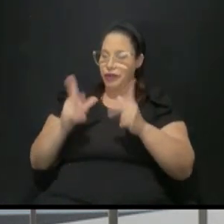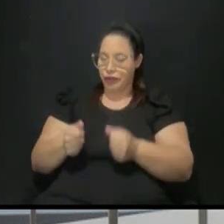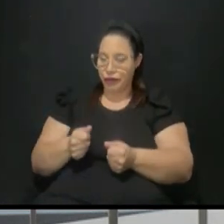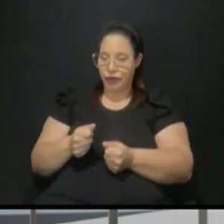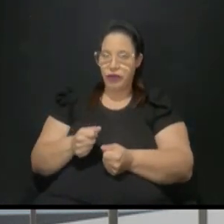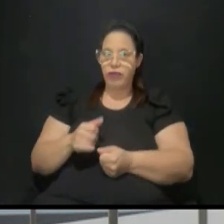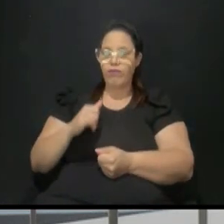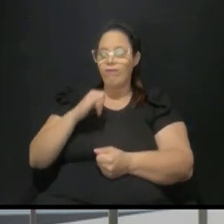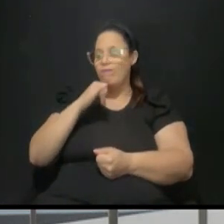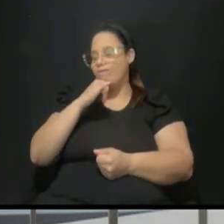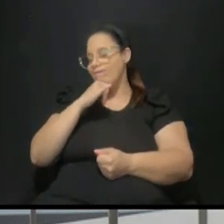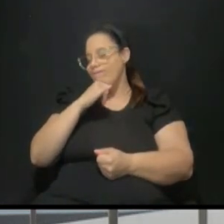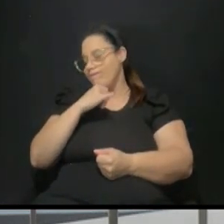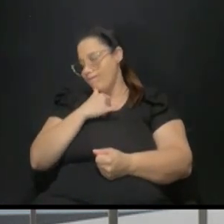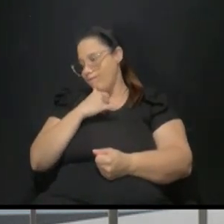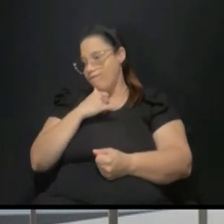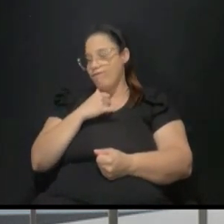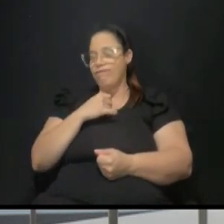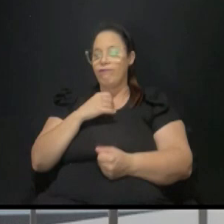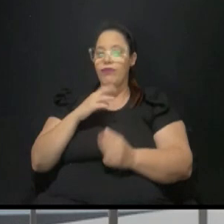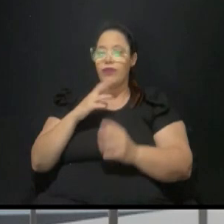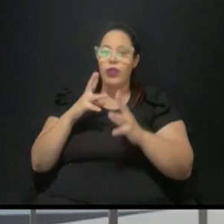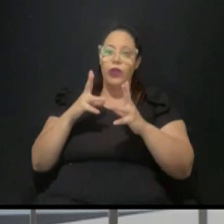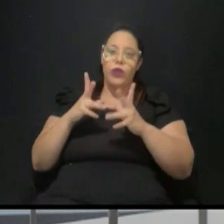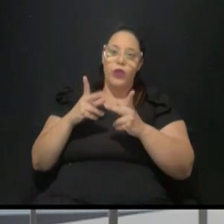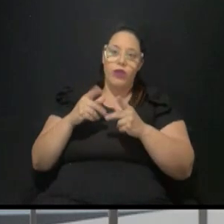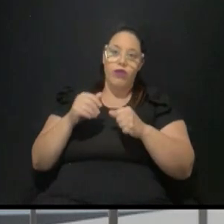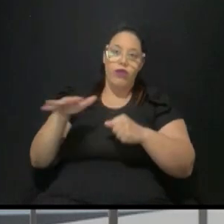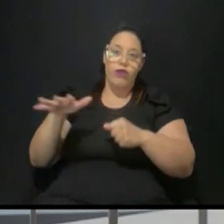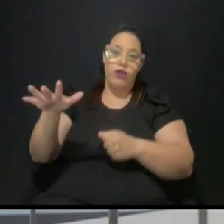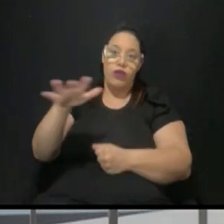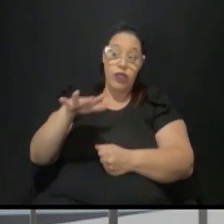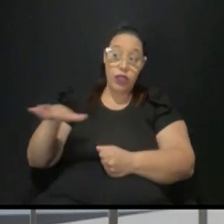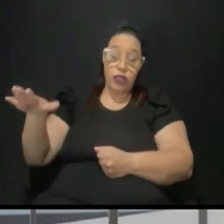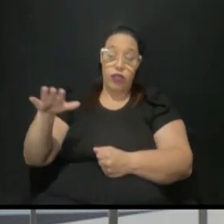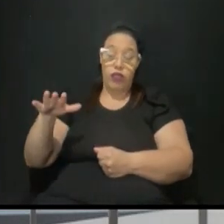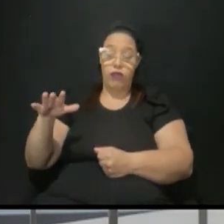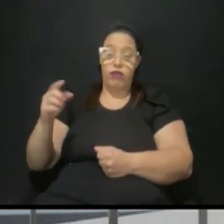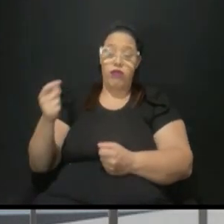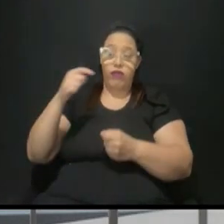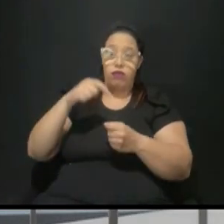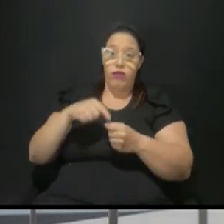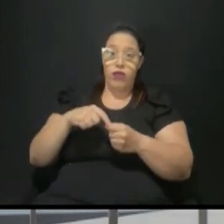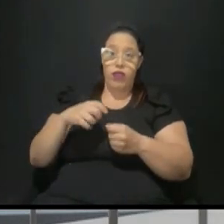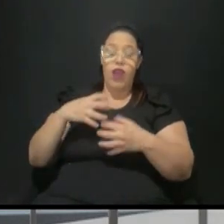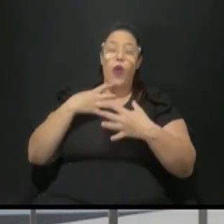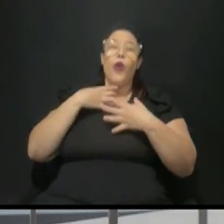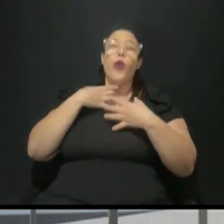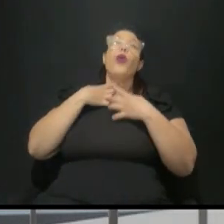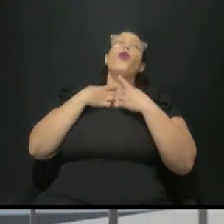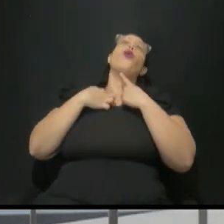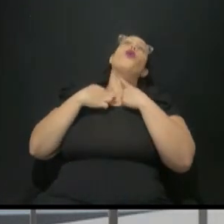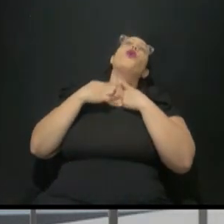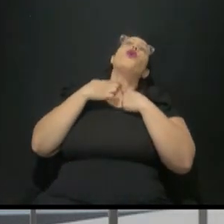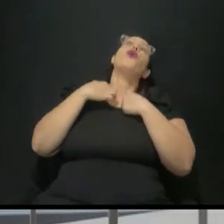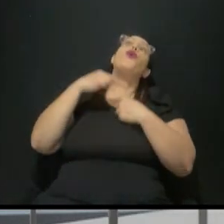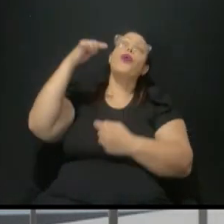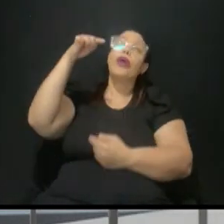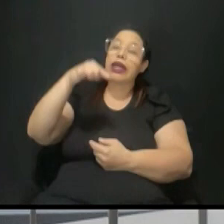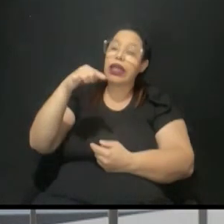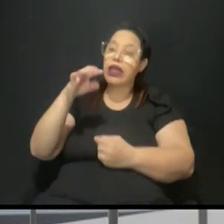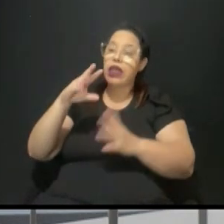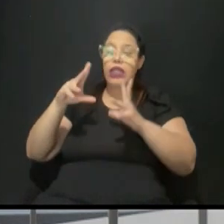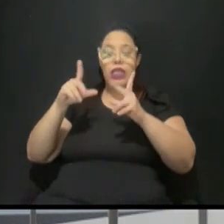gente tem muitos atletas que vêm da região e têm vontade de participar com a gente aqui, porque não é todos os municípios